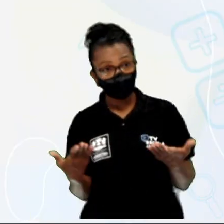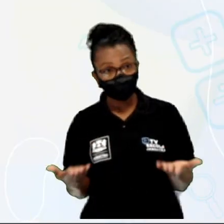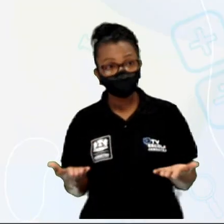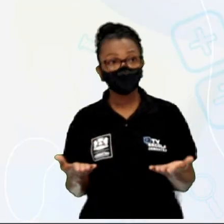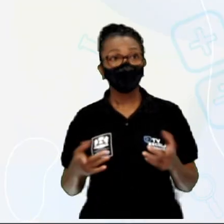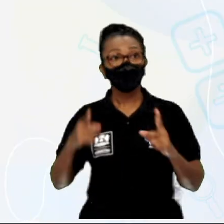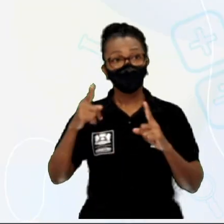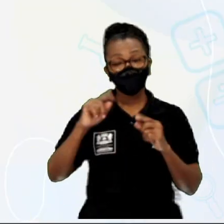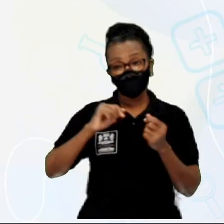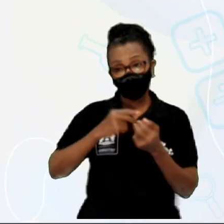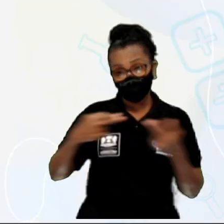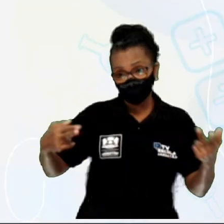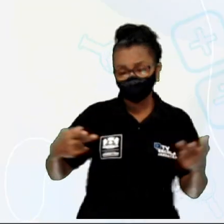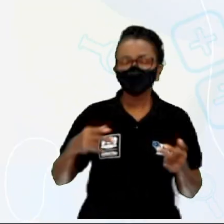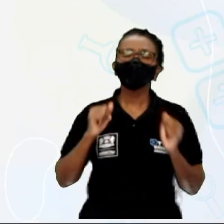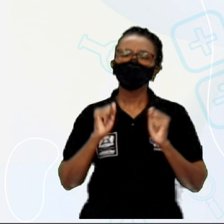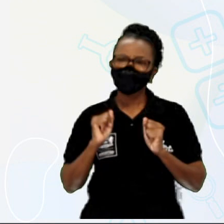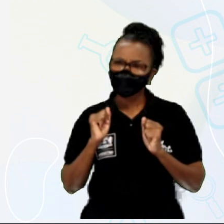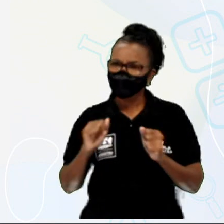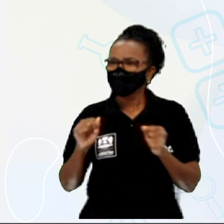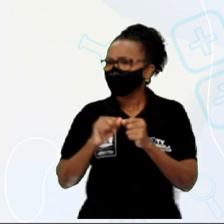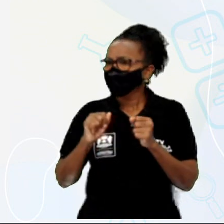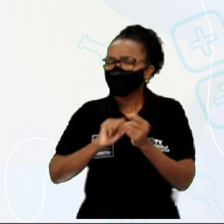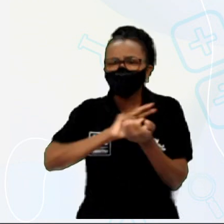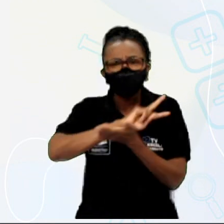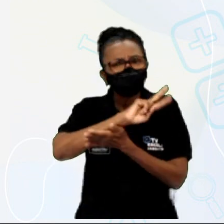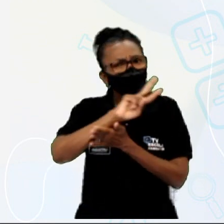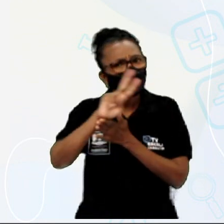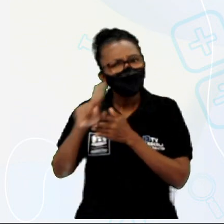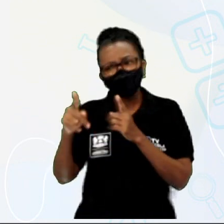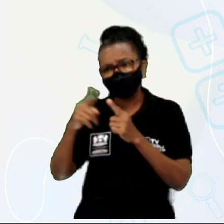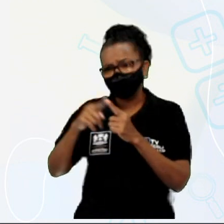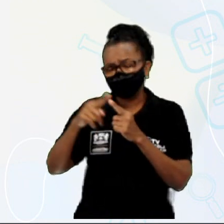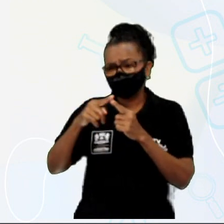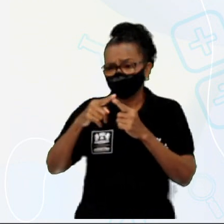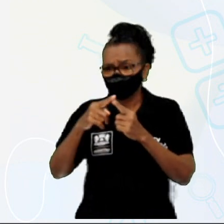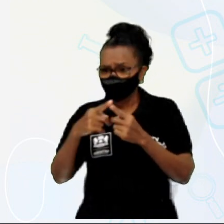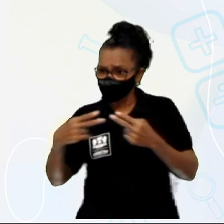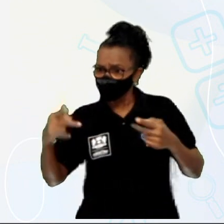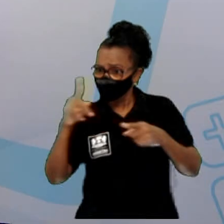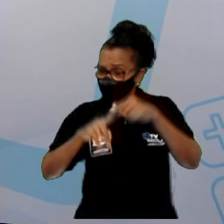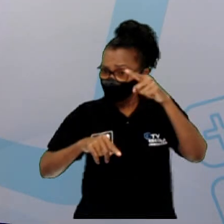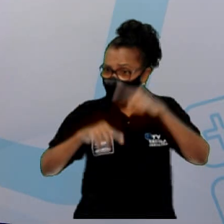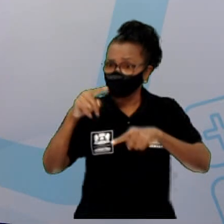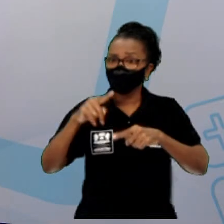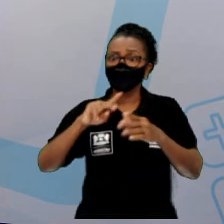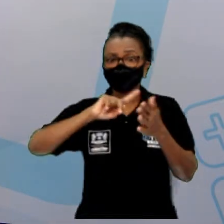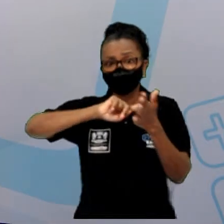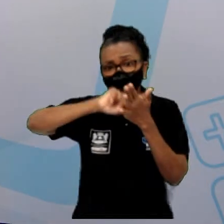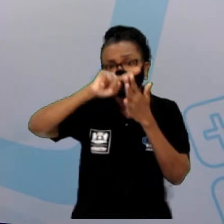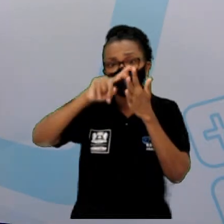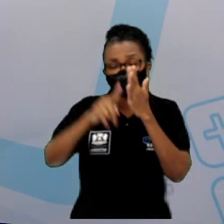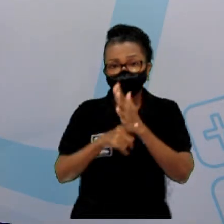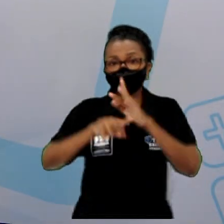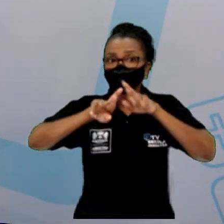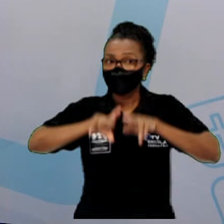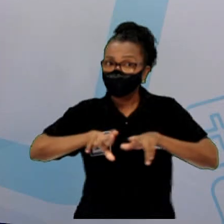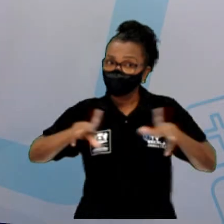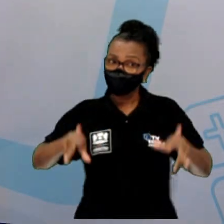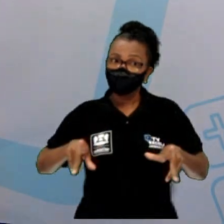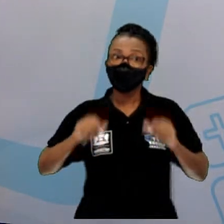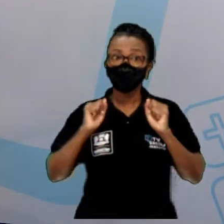objeto ele pode ser feito de vários tipos de materiais e propriedades diferentes, né? Ele pode ser feito